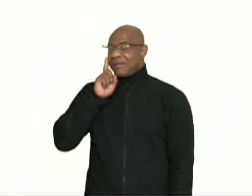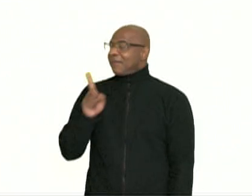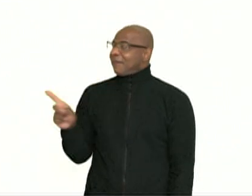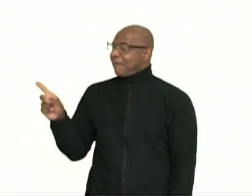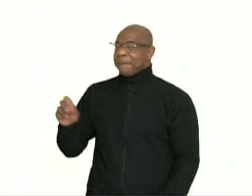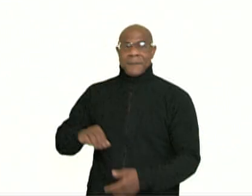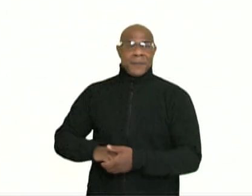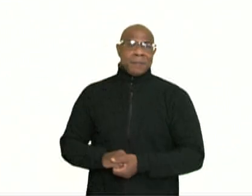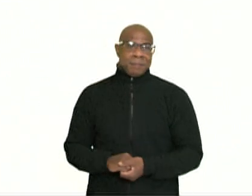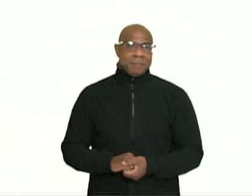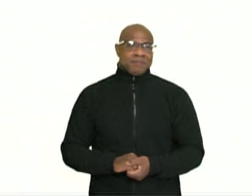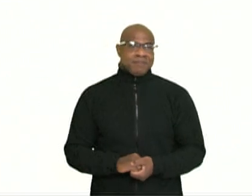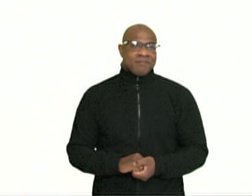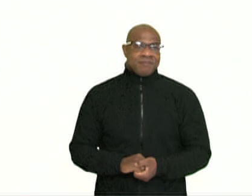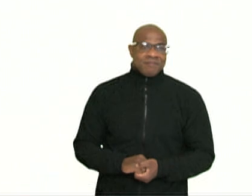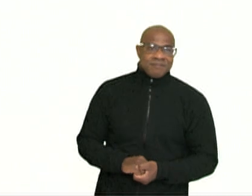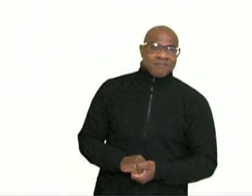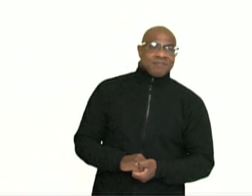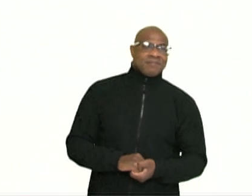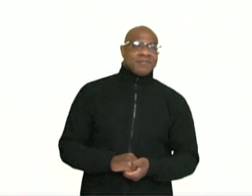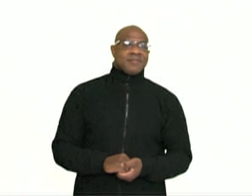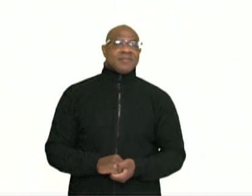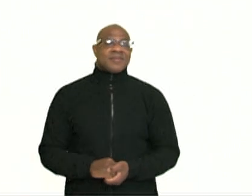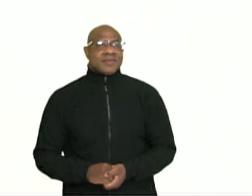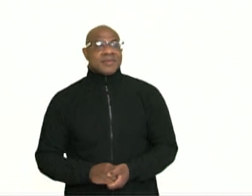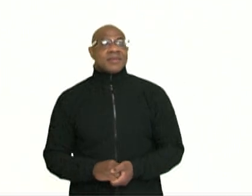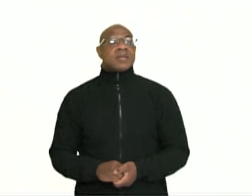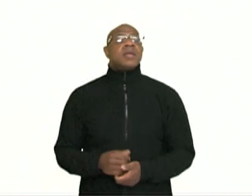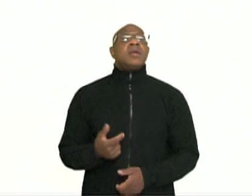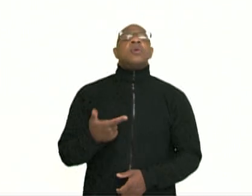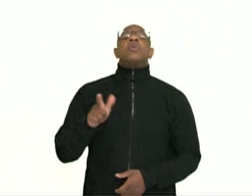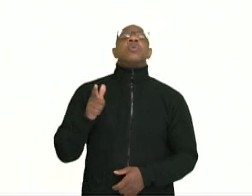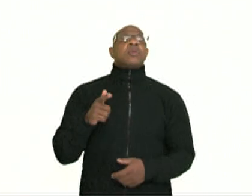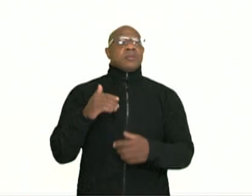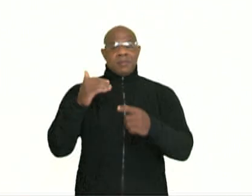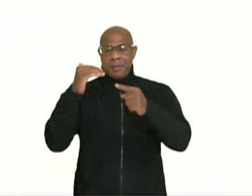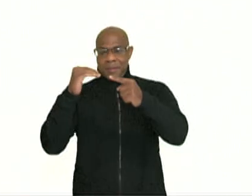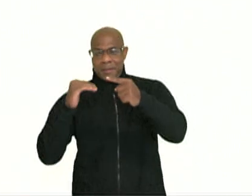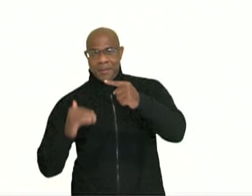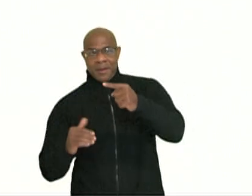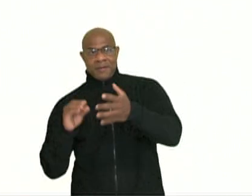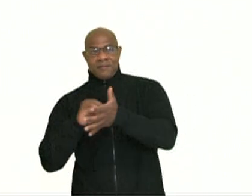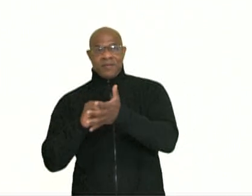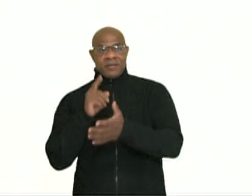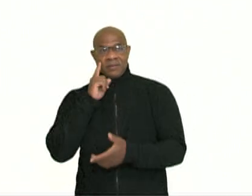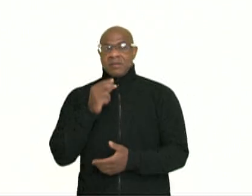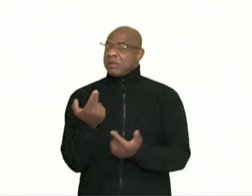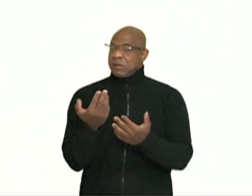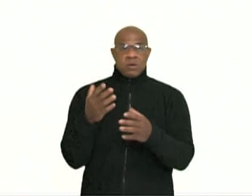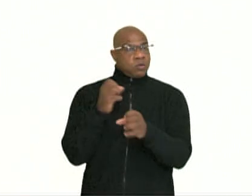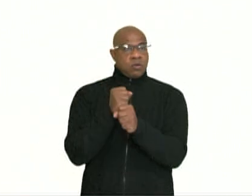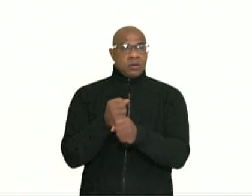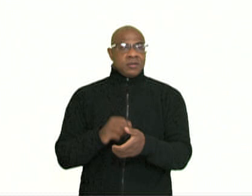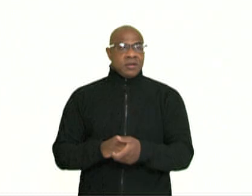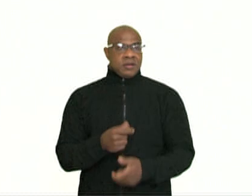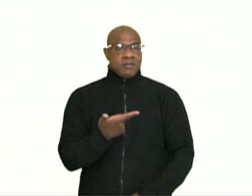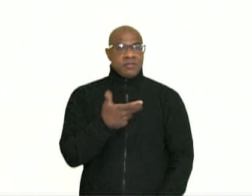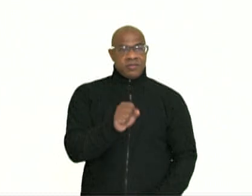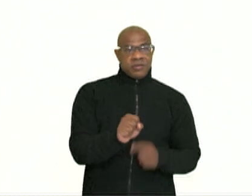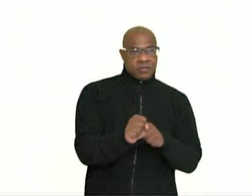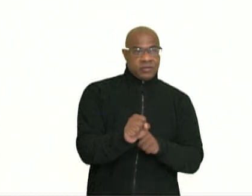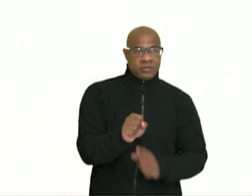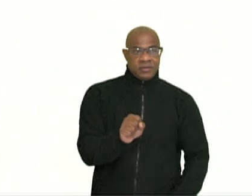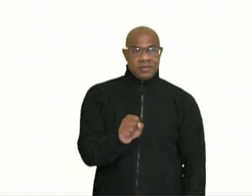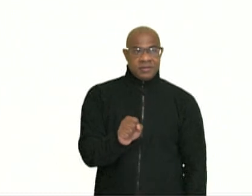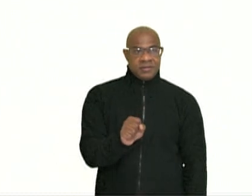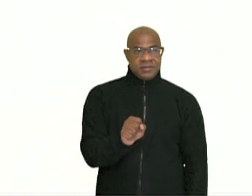metade, né, tomam 6 copos de água por dia. E os outros? Mesma conta, ó. 28 tomam 9 copos.